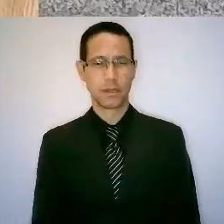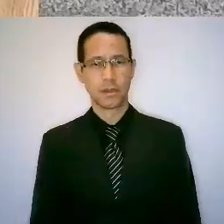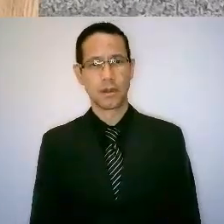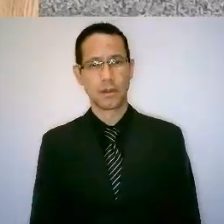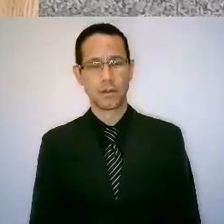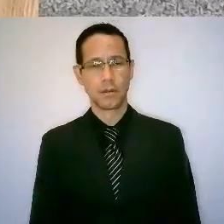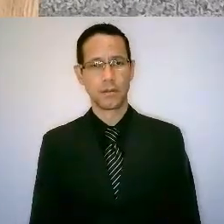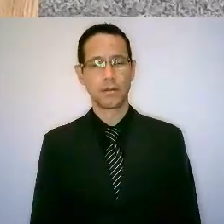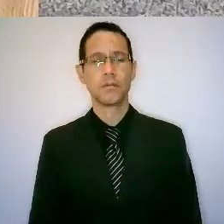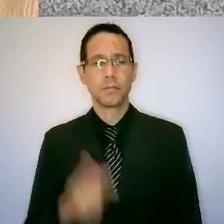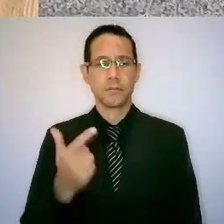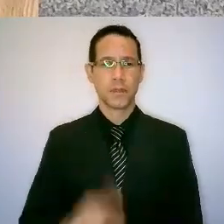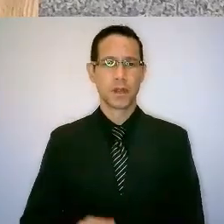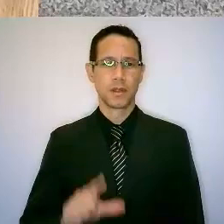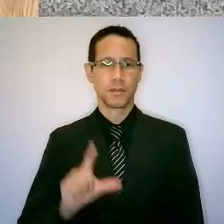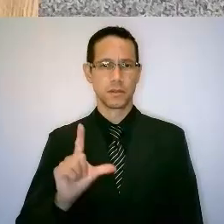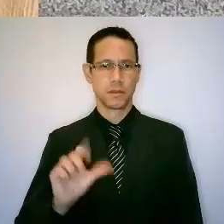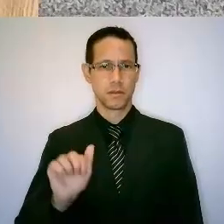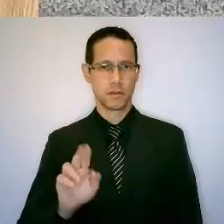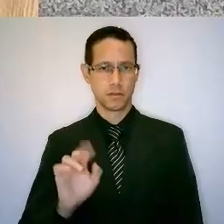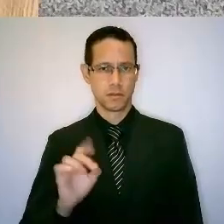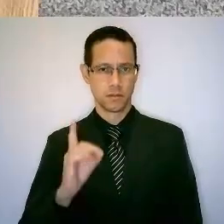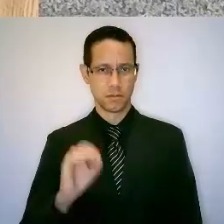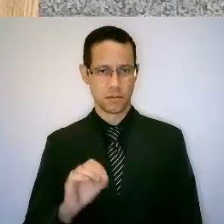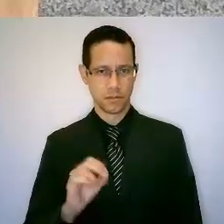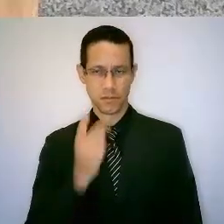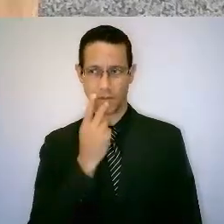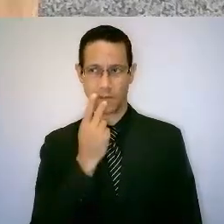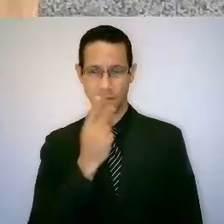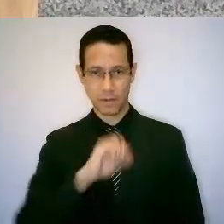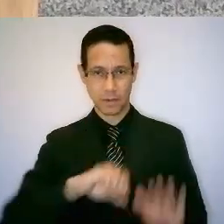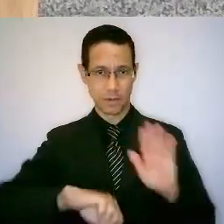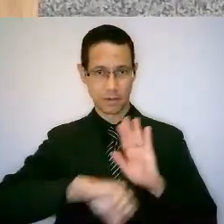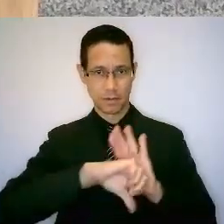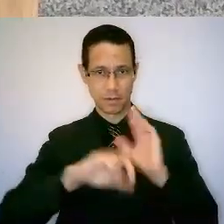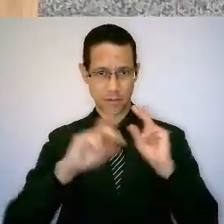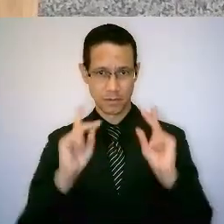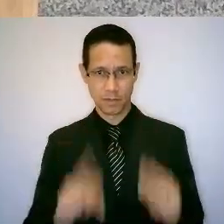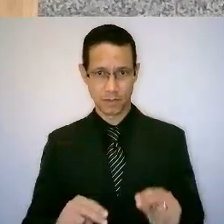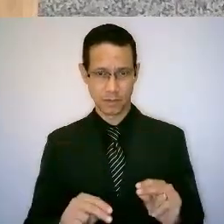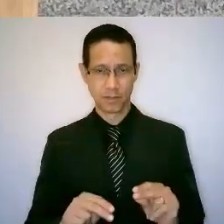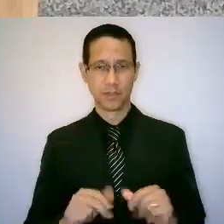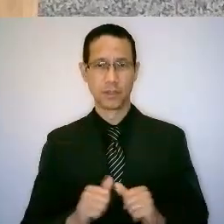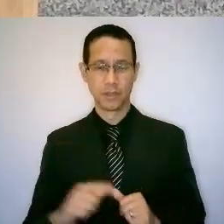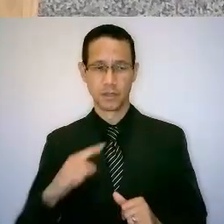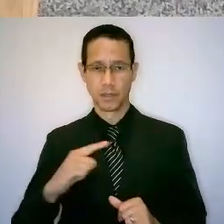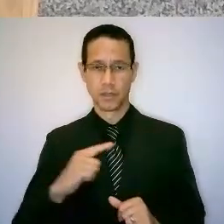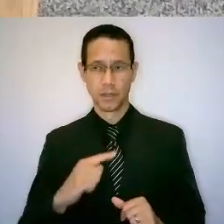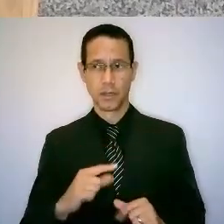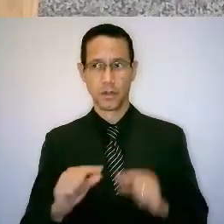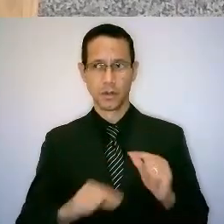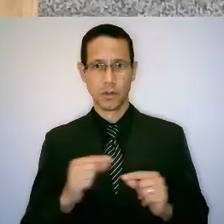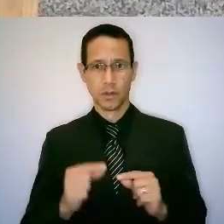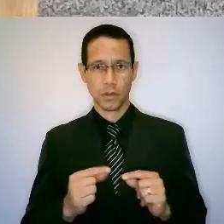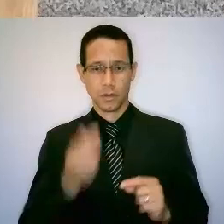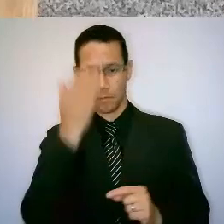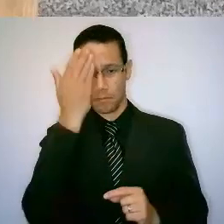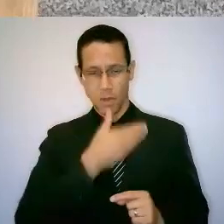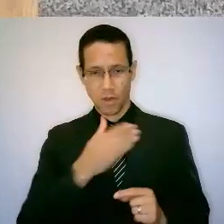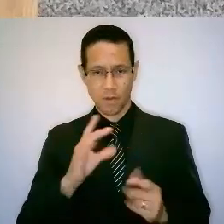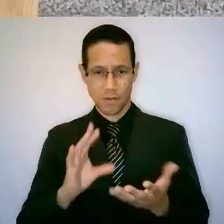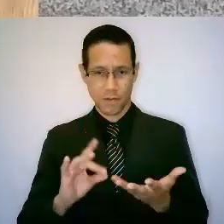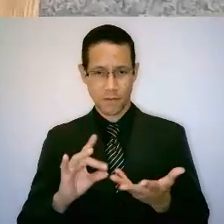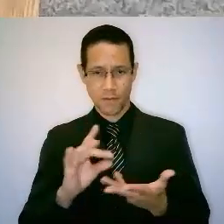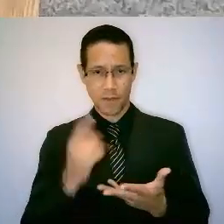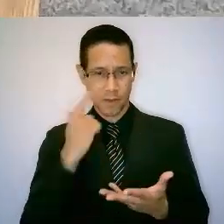laudos que permitem esse processo esses lados quando nós falamos de um crime como um crime de homicídio que em regra deixa vestígio nós estamos falando de um delito que